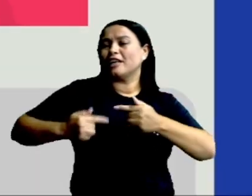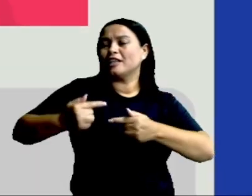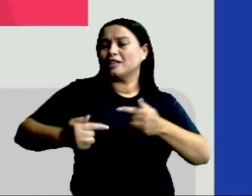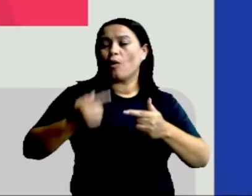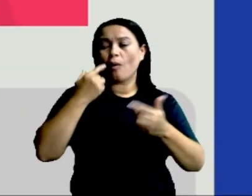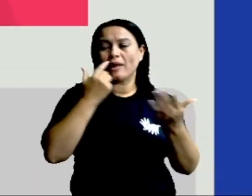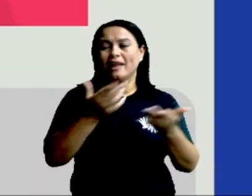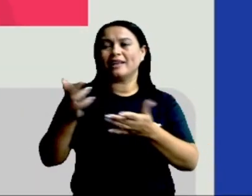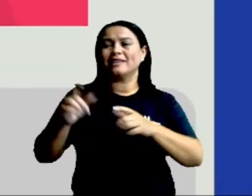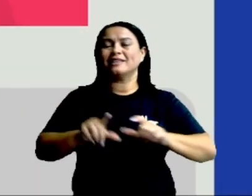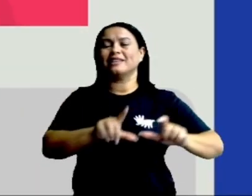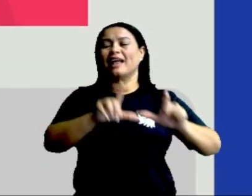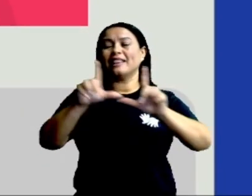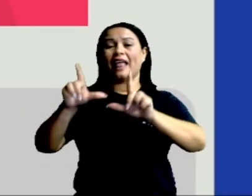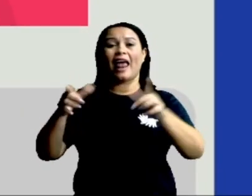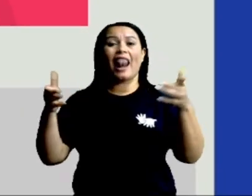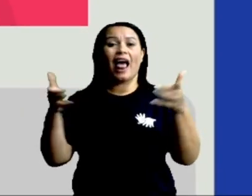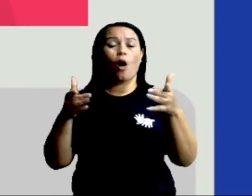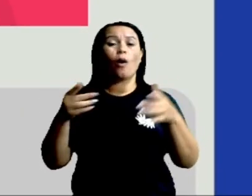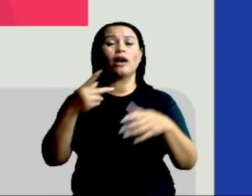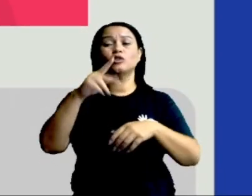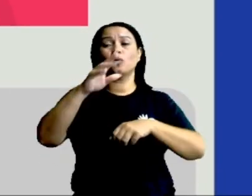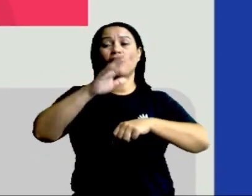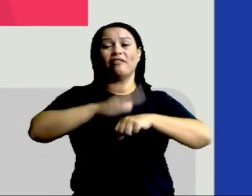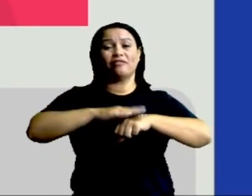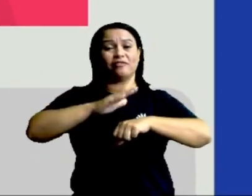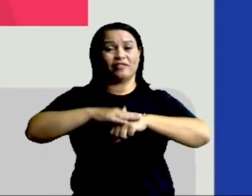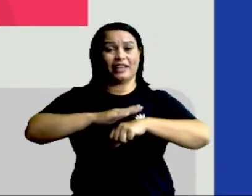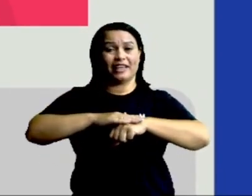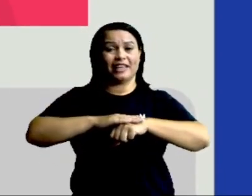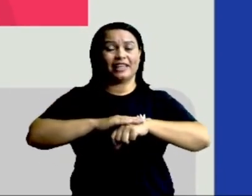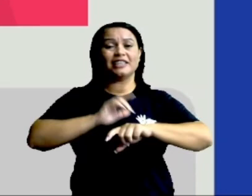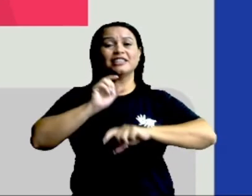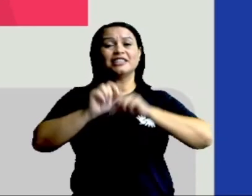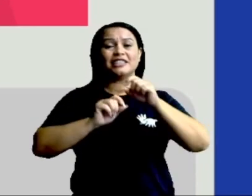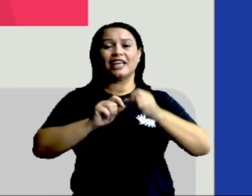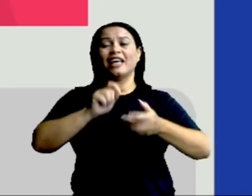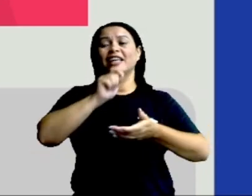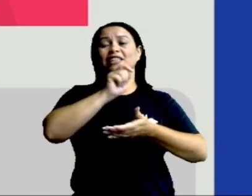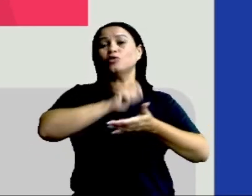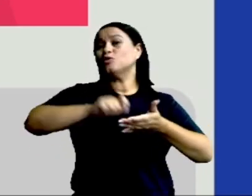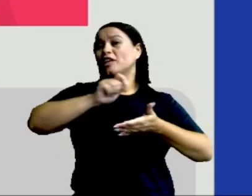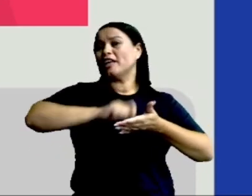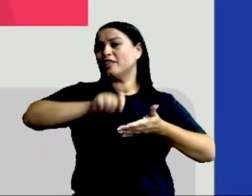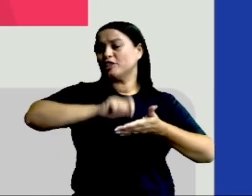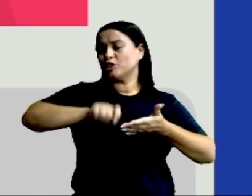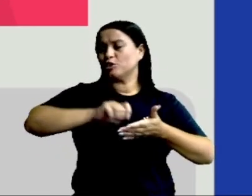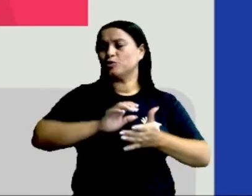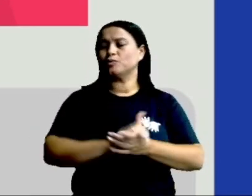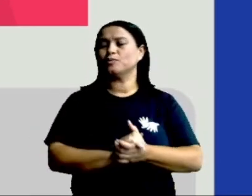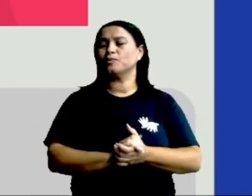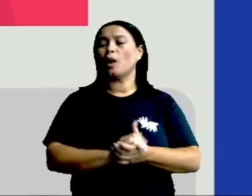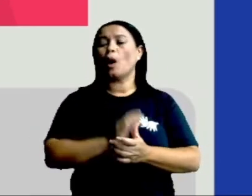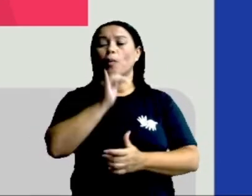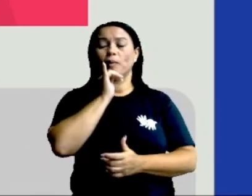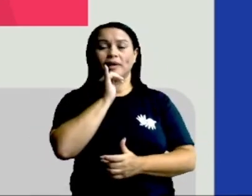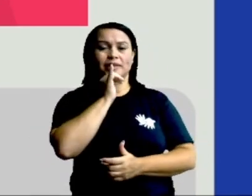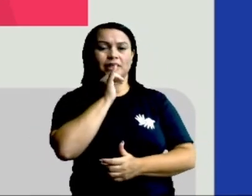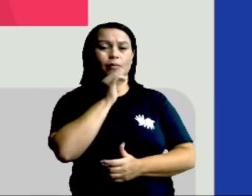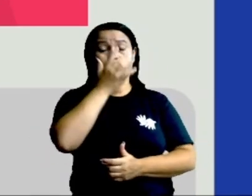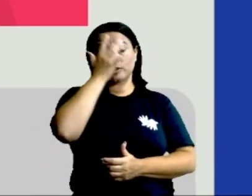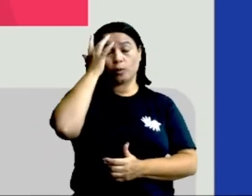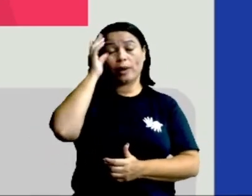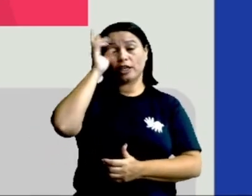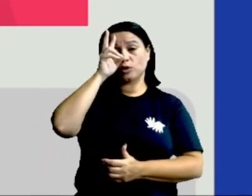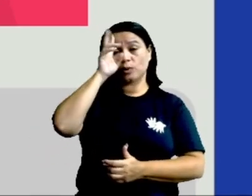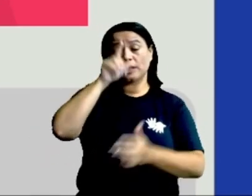tela. Agora é sua vez de fazer os registros, tá? Como vimos, o historiador